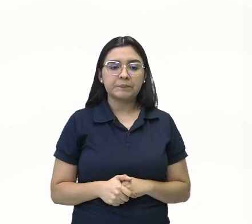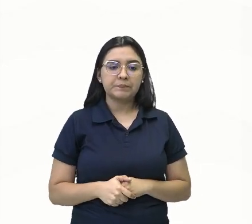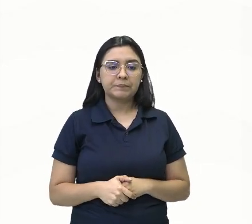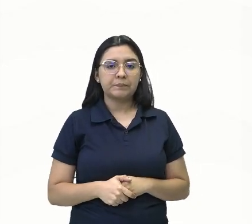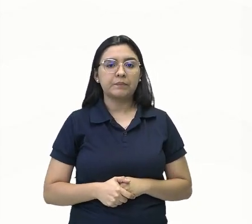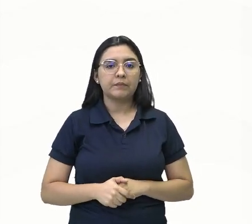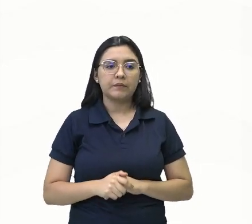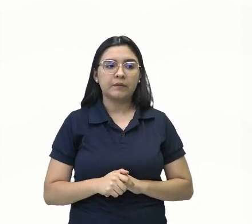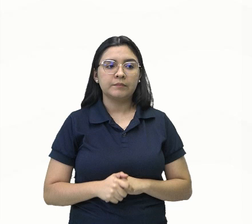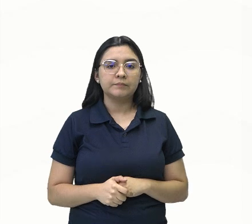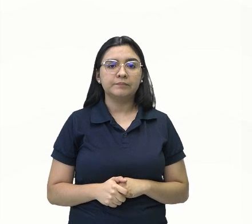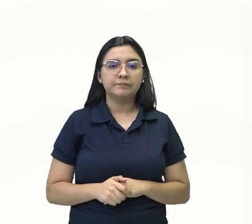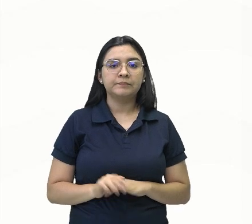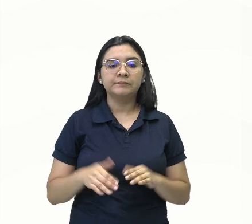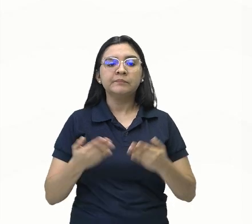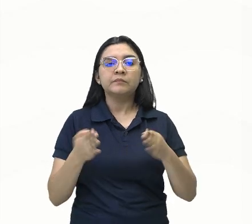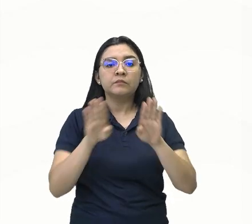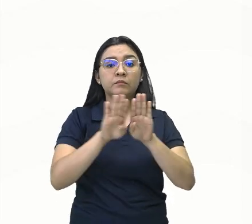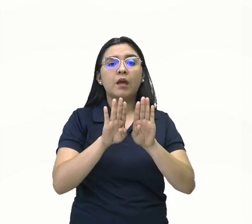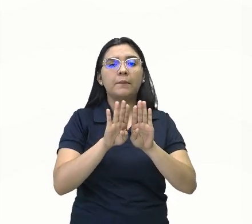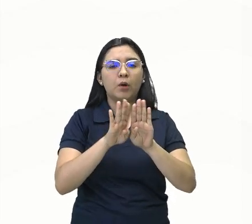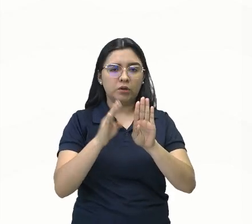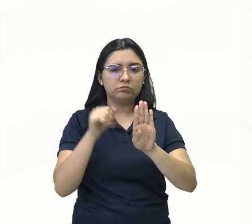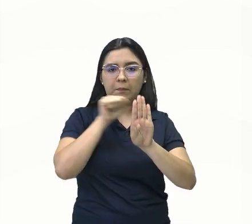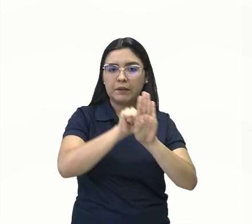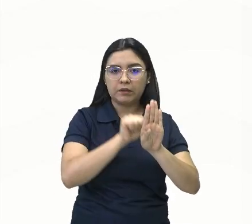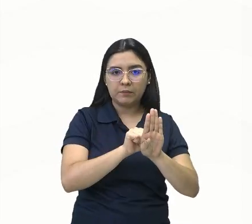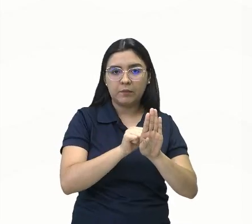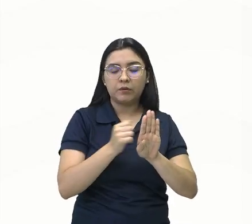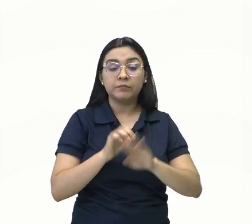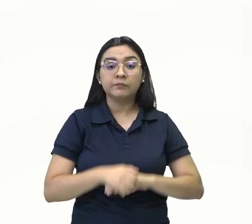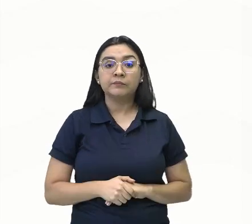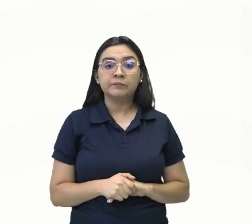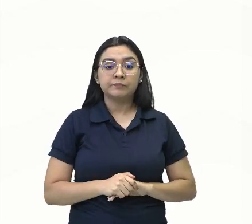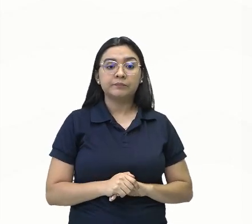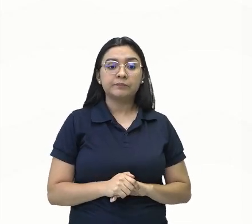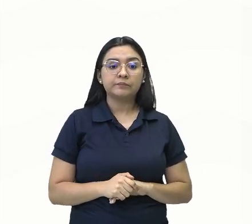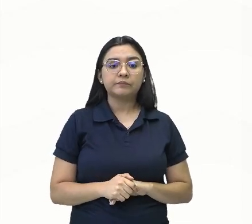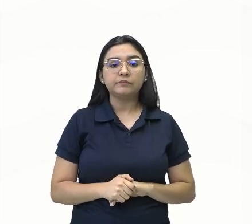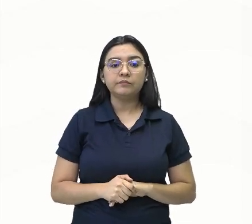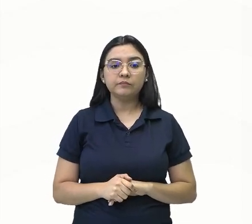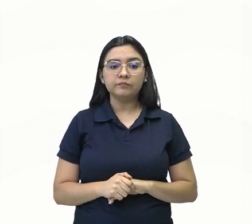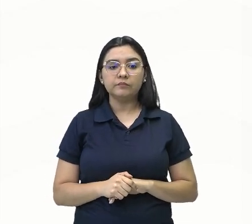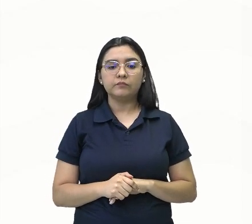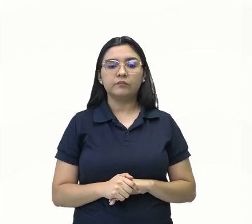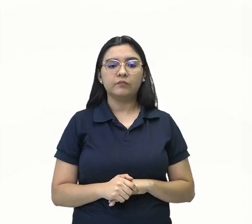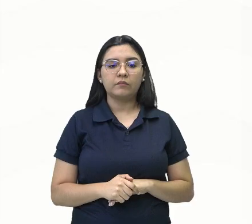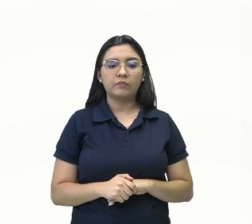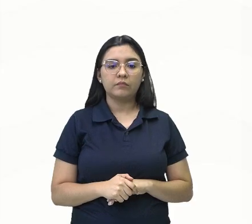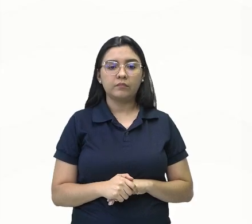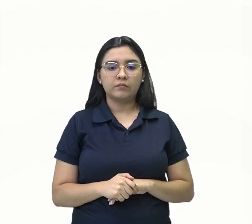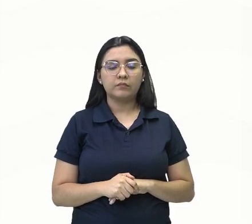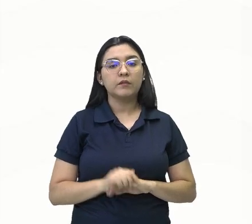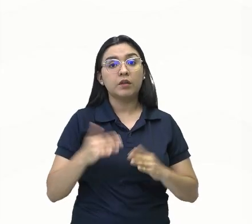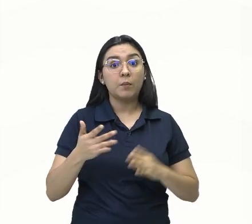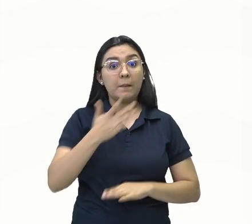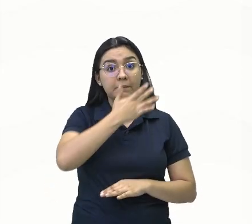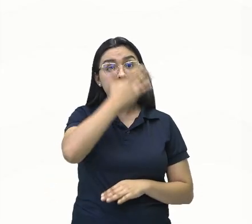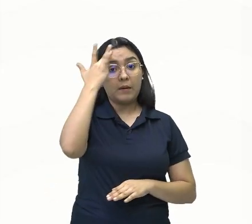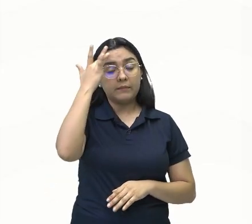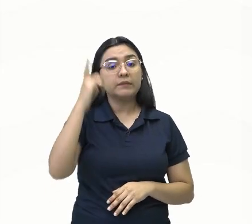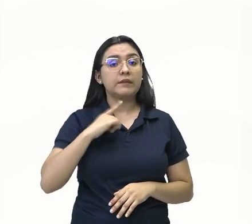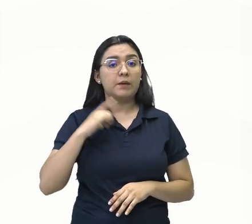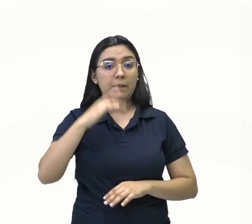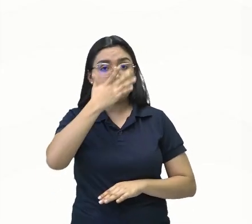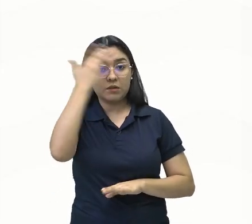Batendo a porta. Então, knocking, bater a porta. Somebody's knocking at the door. Alguém está batendo